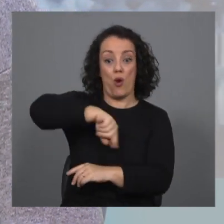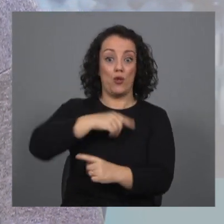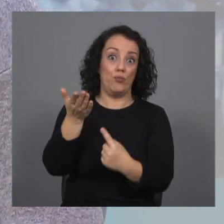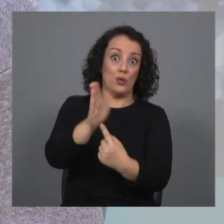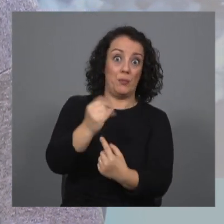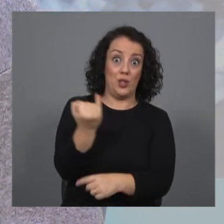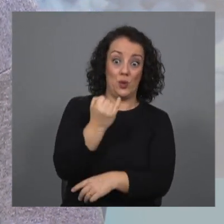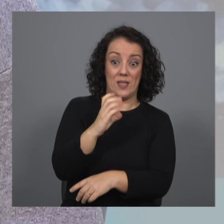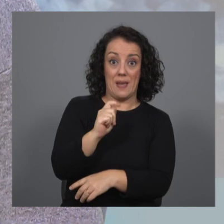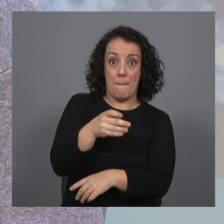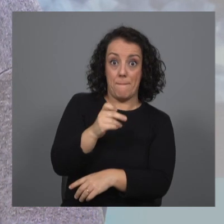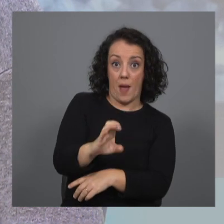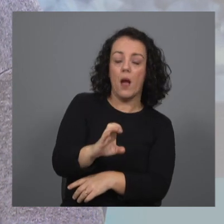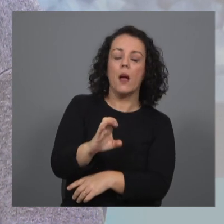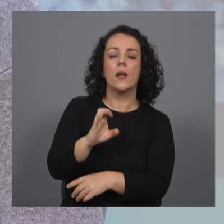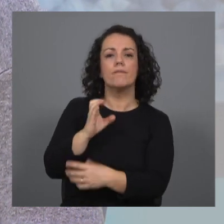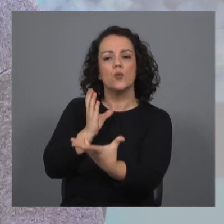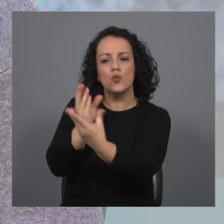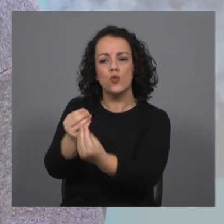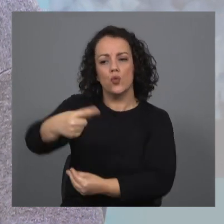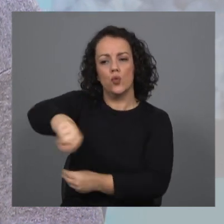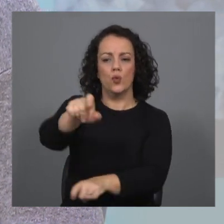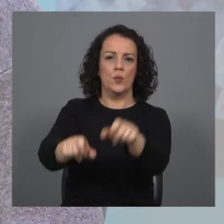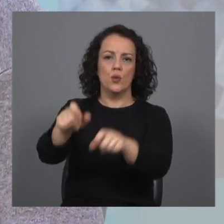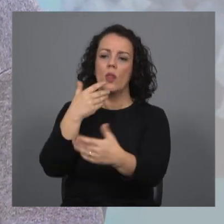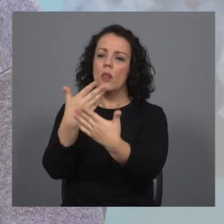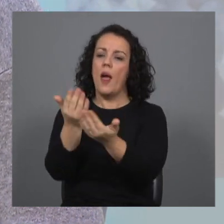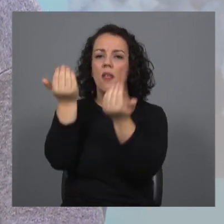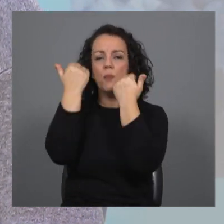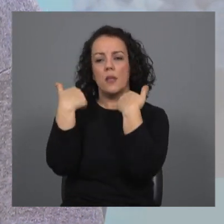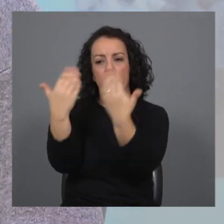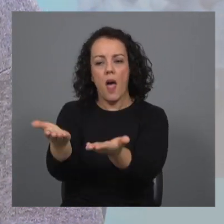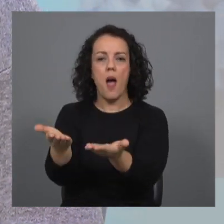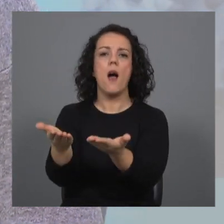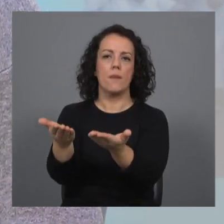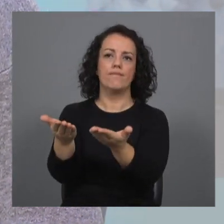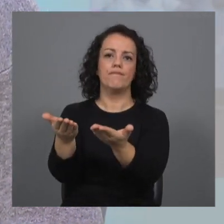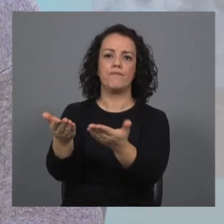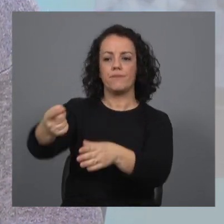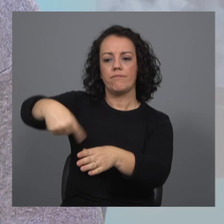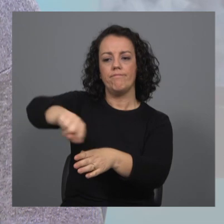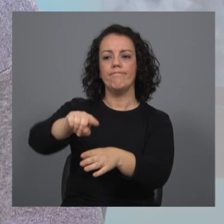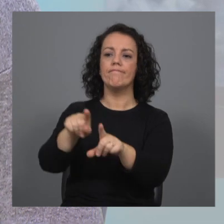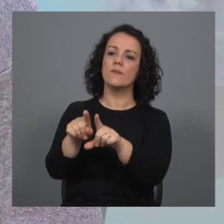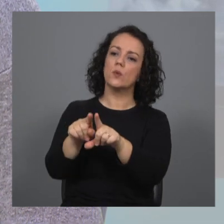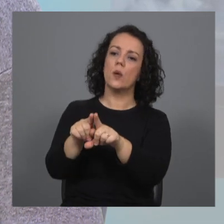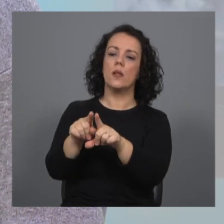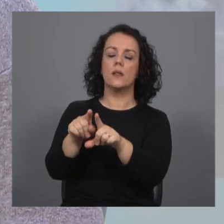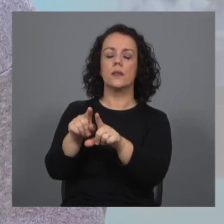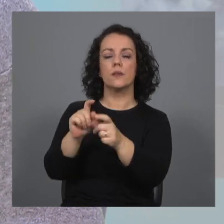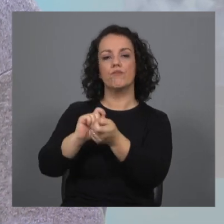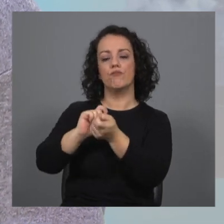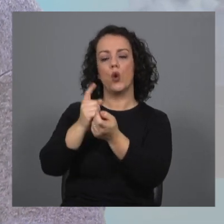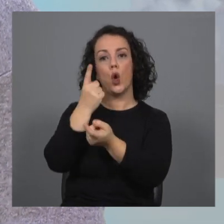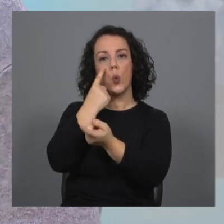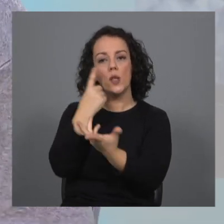trabalhar junto a estas populações, dar-lhes acesso a essa informação de forma a que, de algum modo, se consigam transformar em